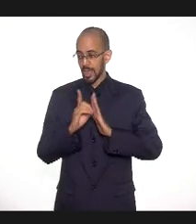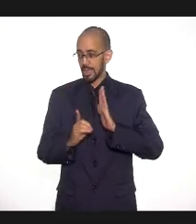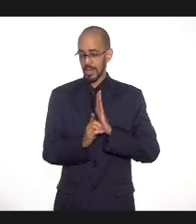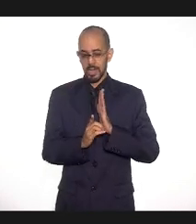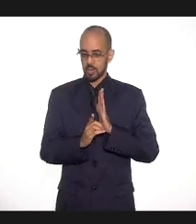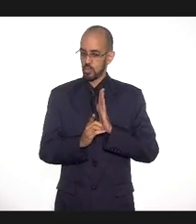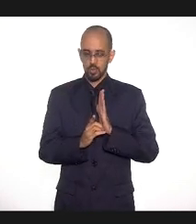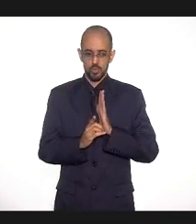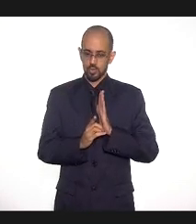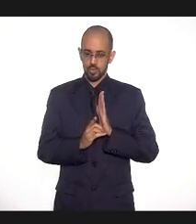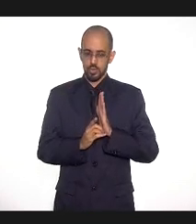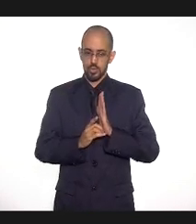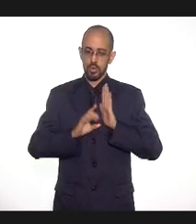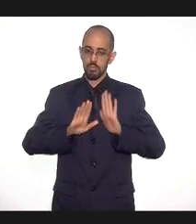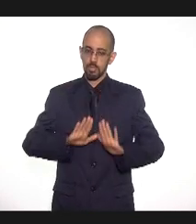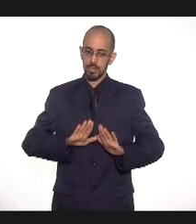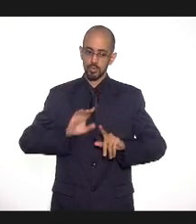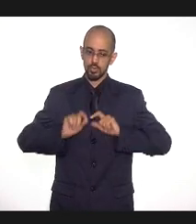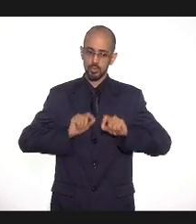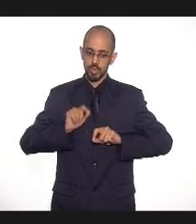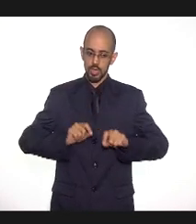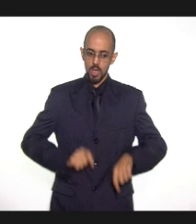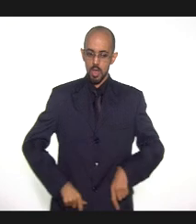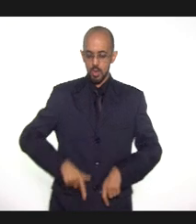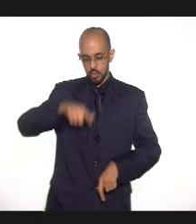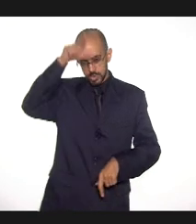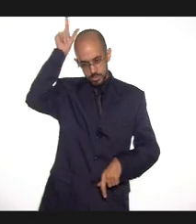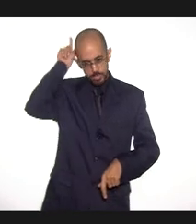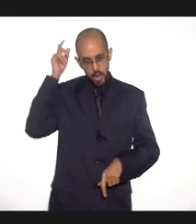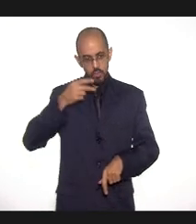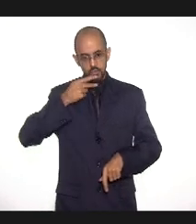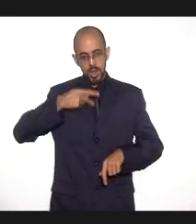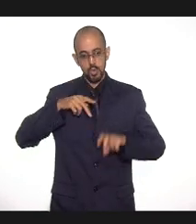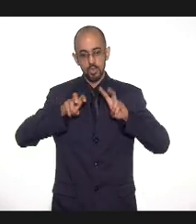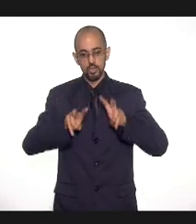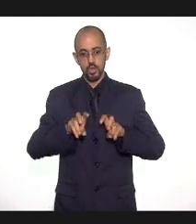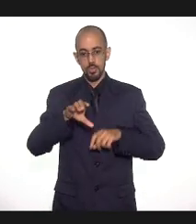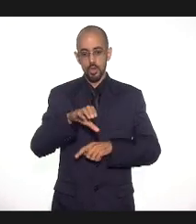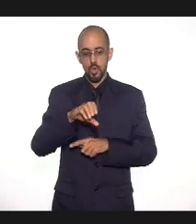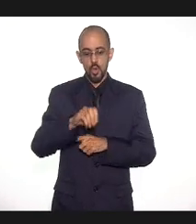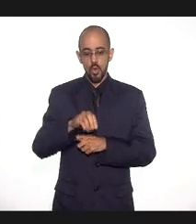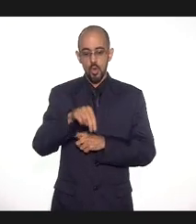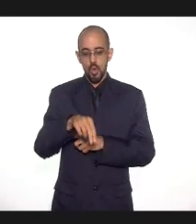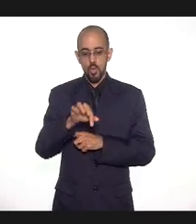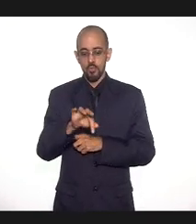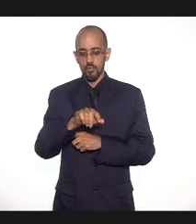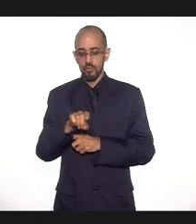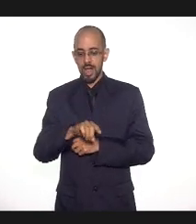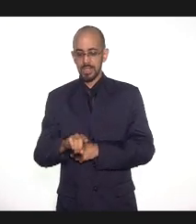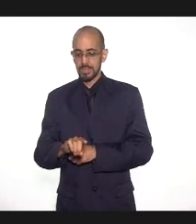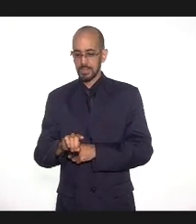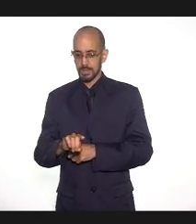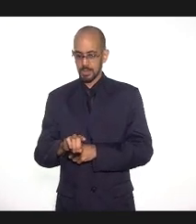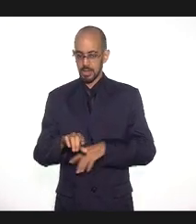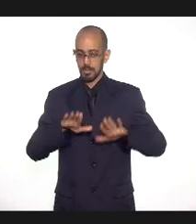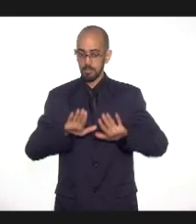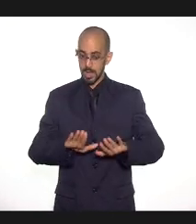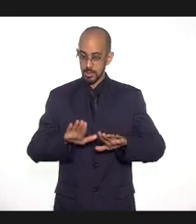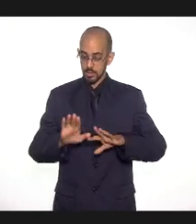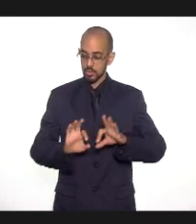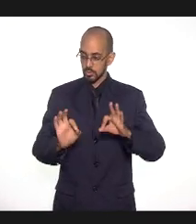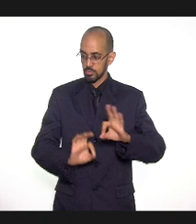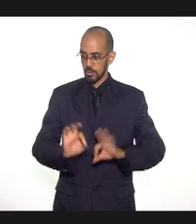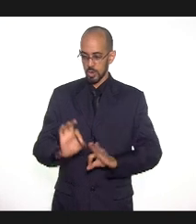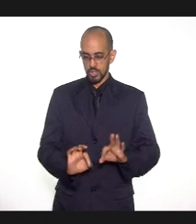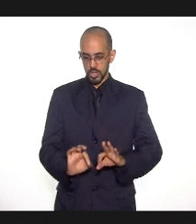né? E o deputado Lispaul falou muito bem a respeito do CONFAS, mas os projetos de lei aí na questão